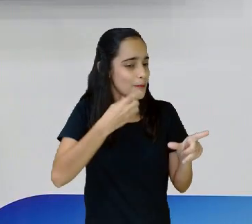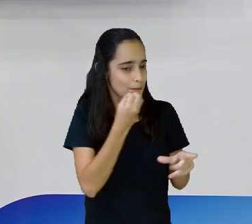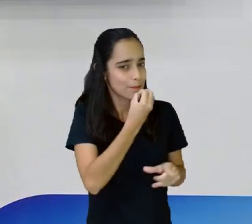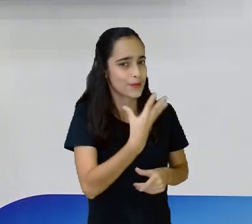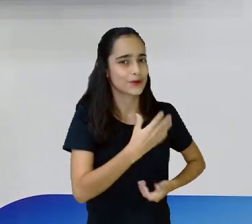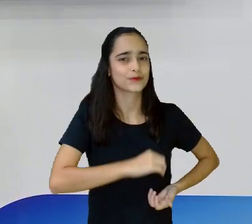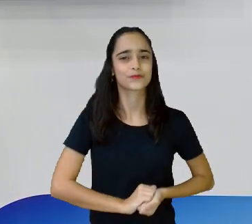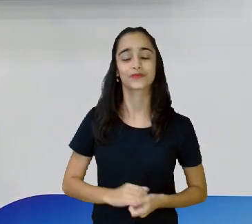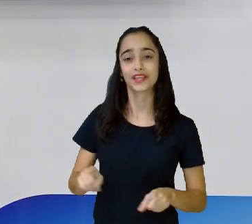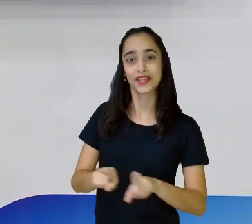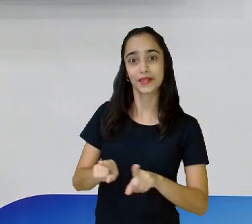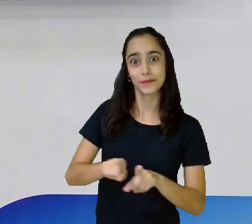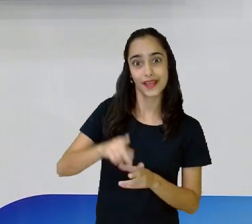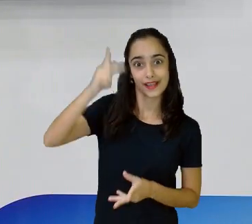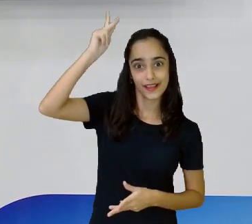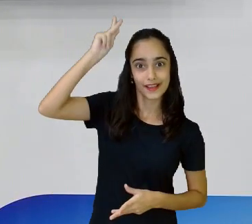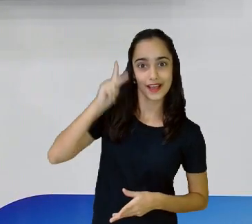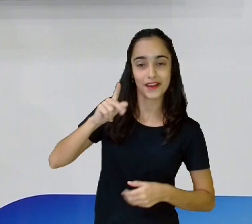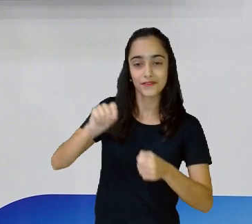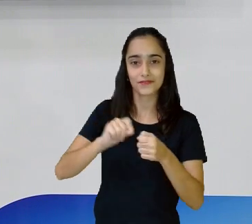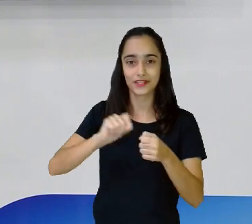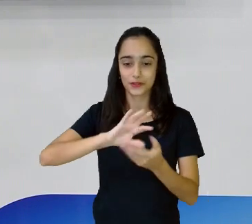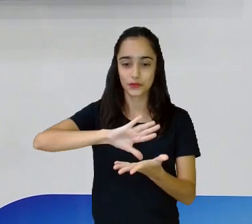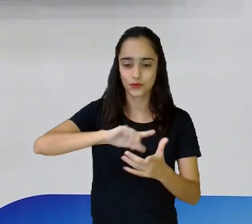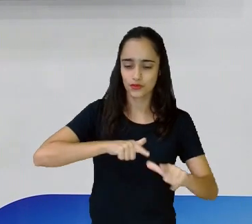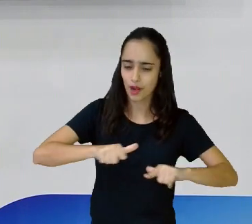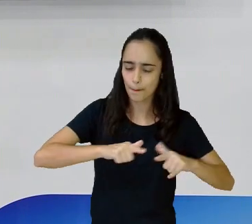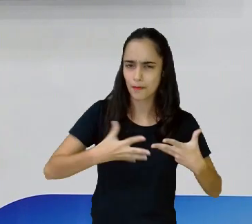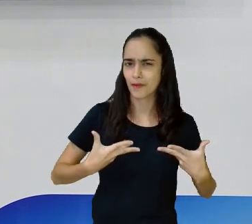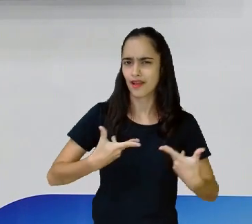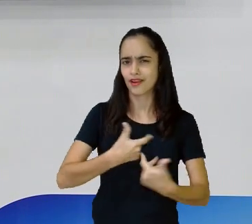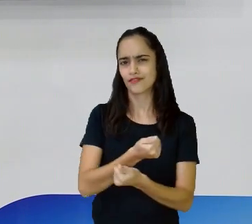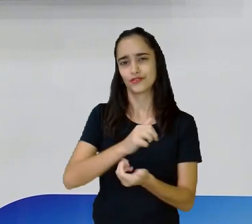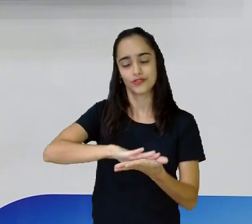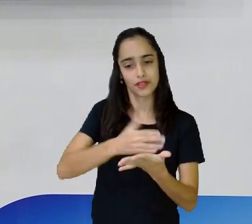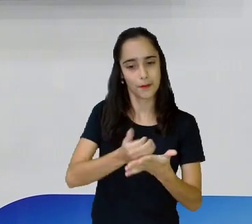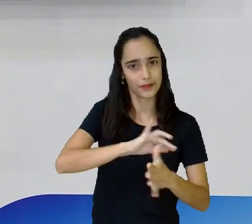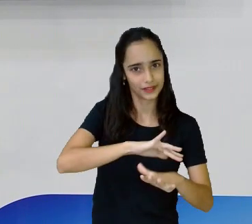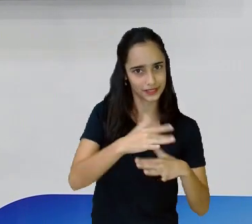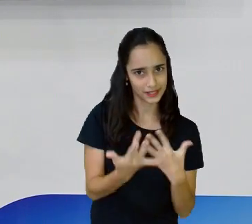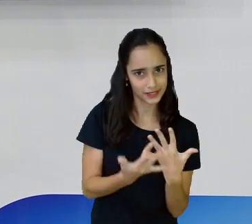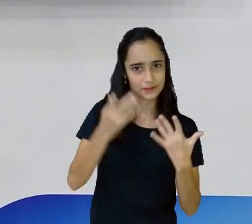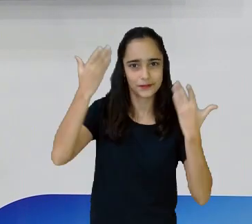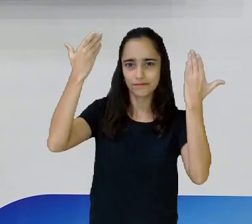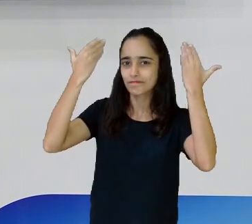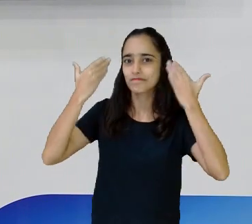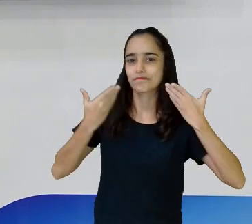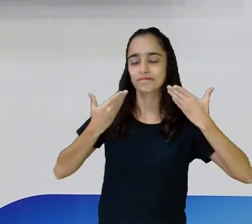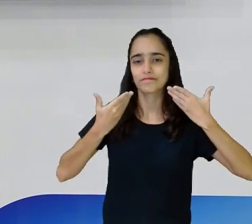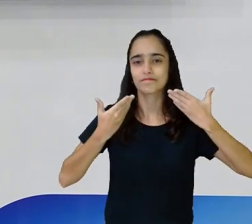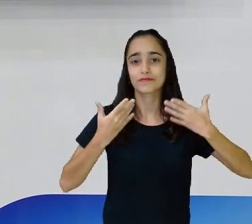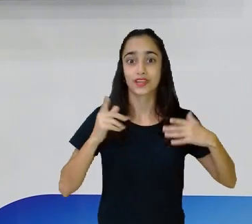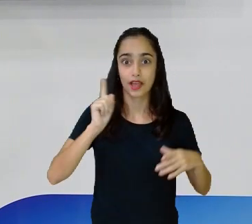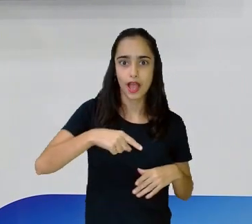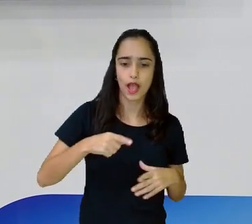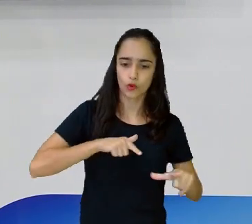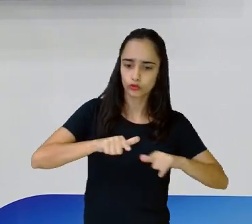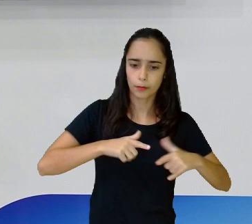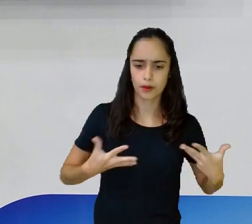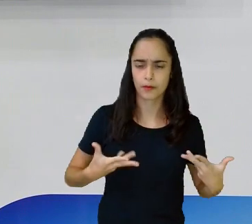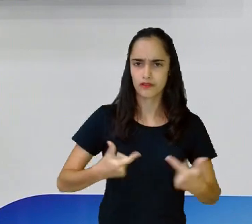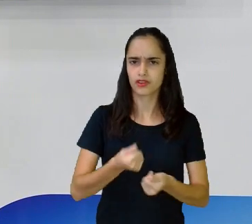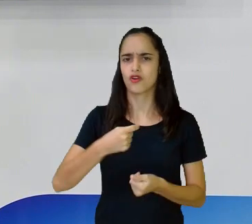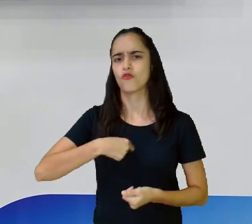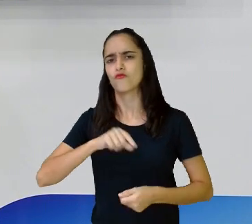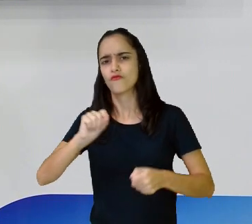Exatamente. Karen está aqui fazendo um trabalho maravilhoso, né, de interpretação de Libras. Trabalho maravilhoso, né? Eu